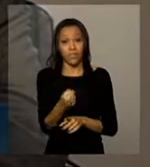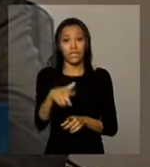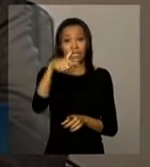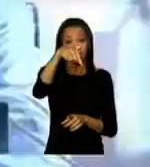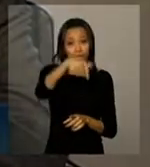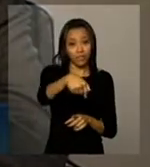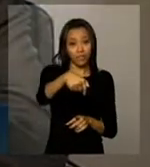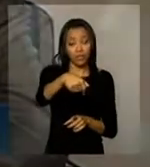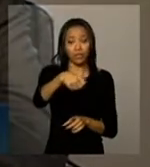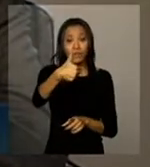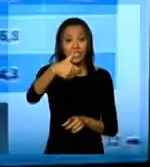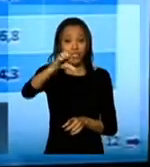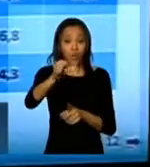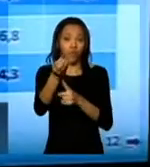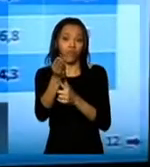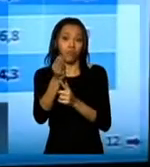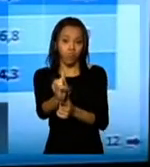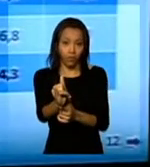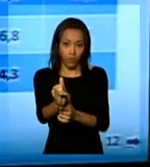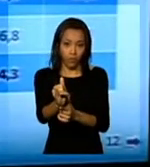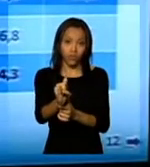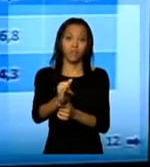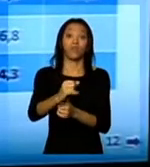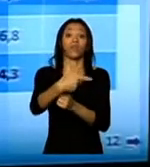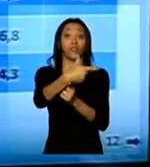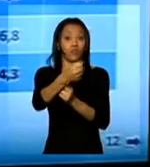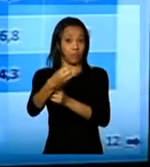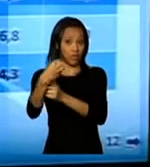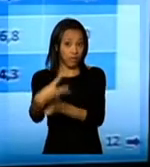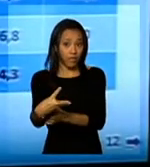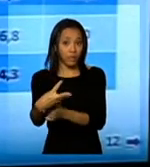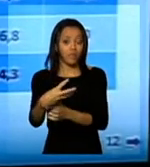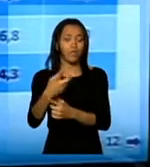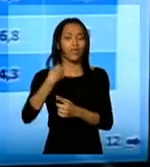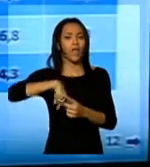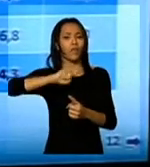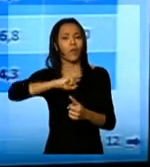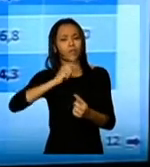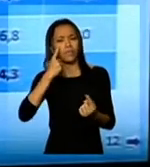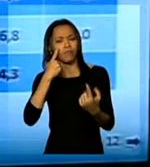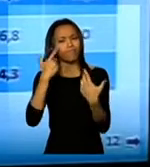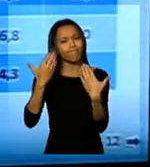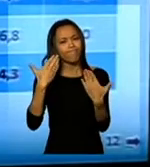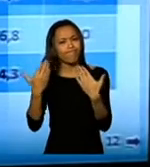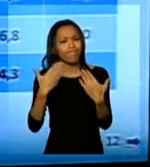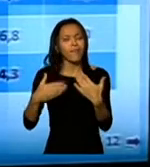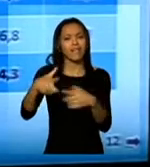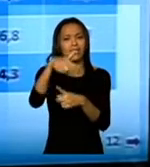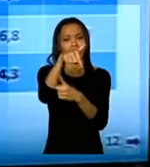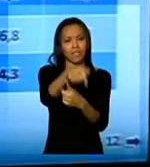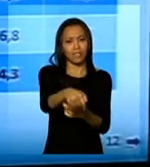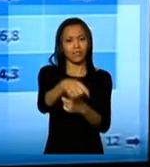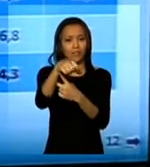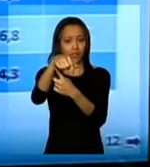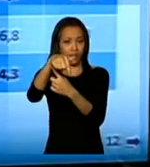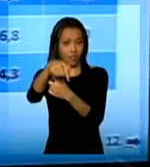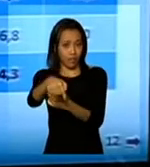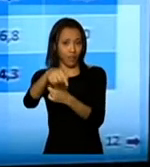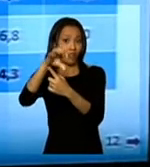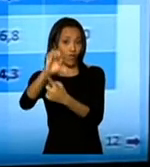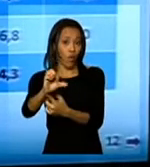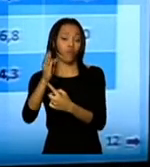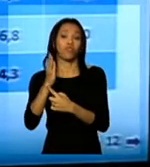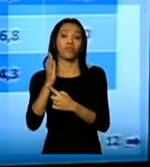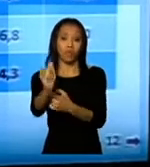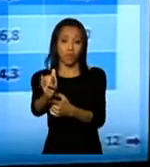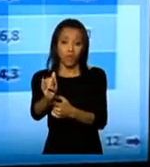719 bilhões em 2013 e a nossa previsão é de 779 bilhões